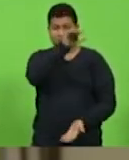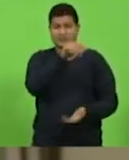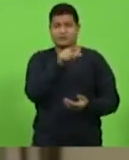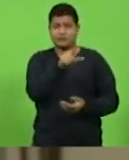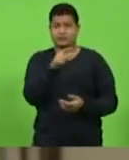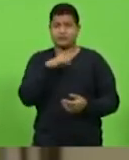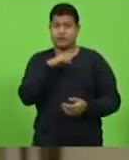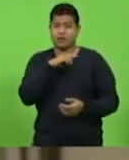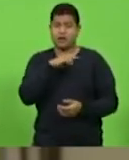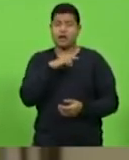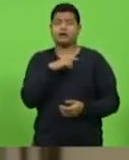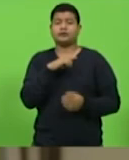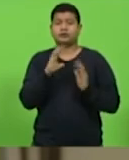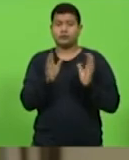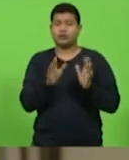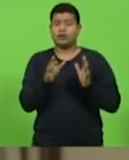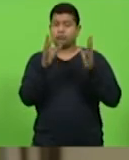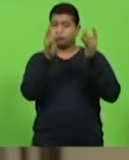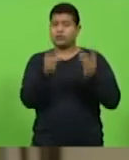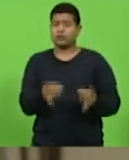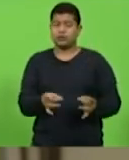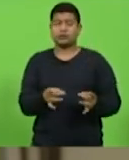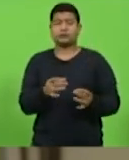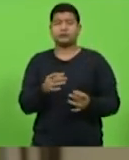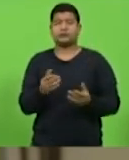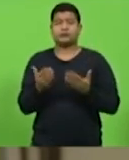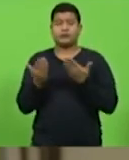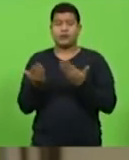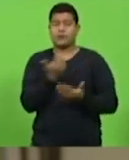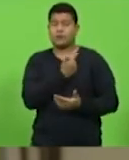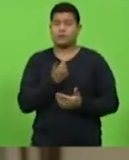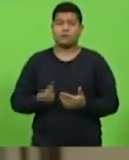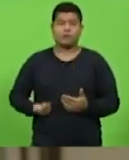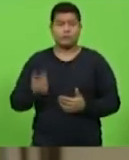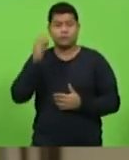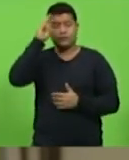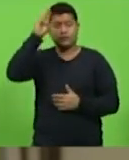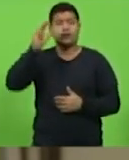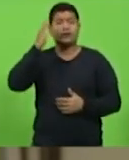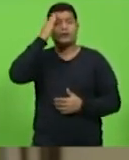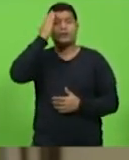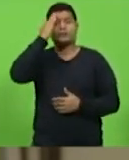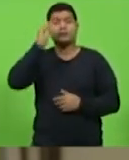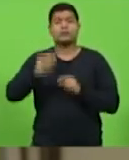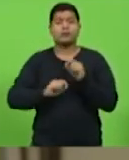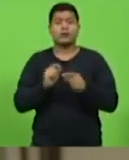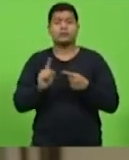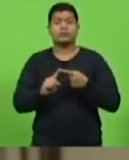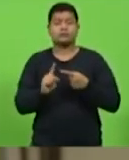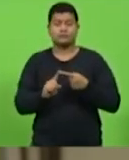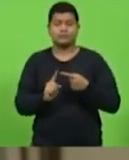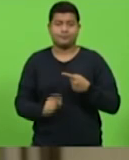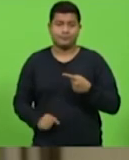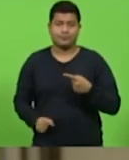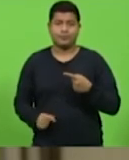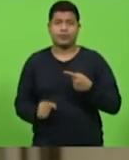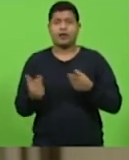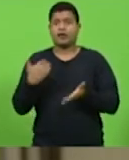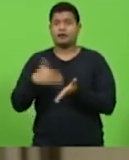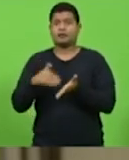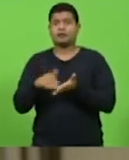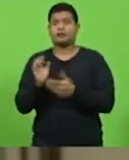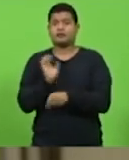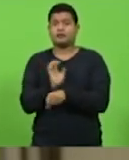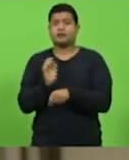devidamente contextualizado, denotam que Carlos Moisés da Silva sabia que, 1. A Secretaria de Estado da Saúde